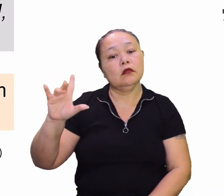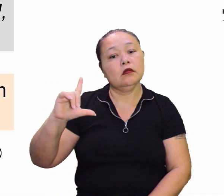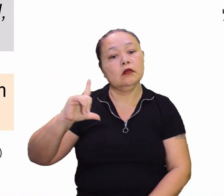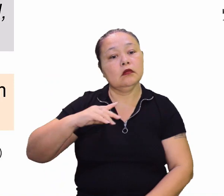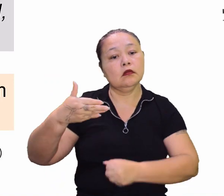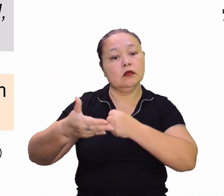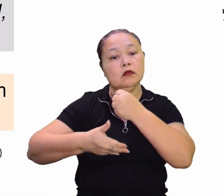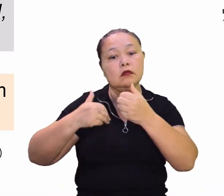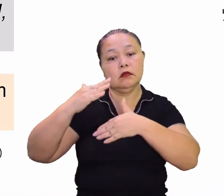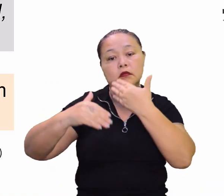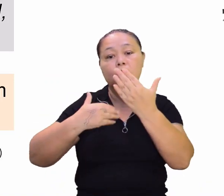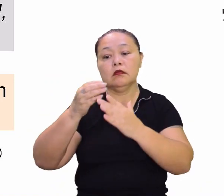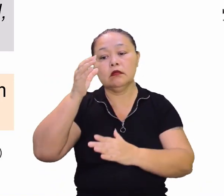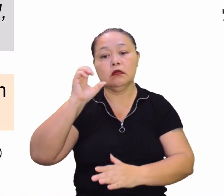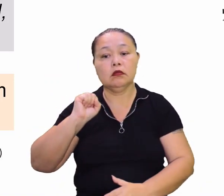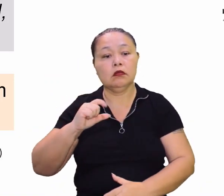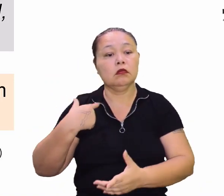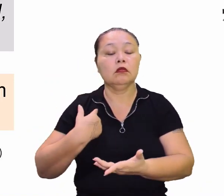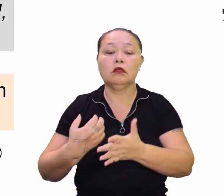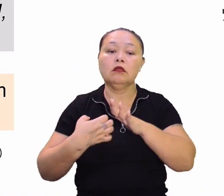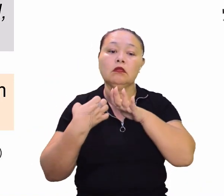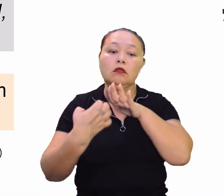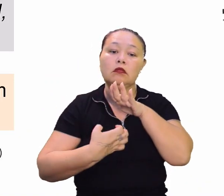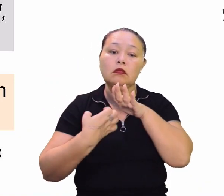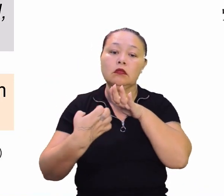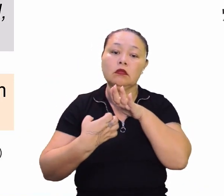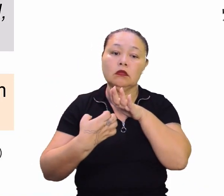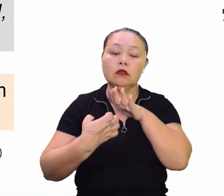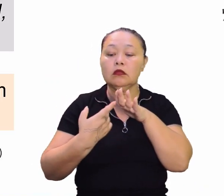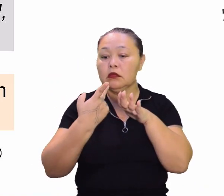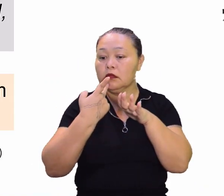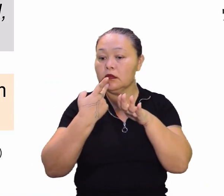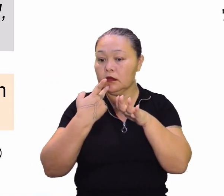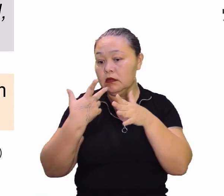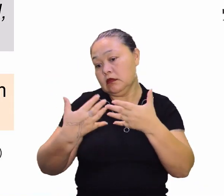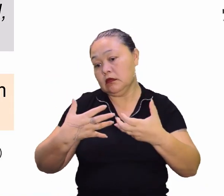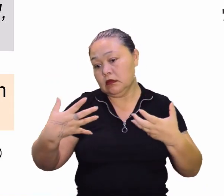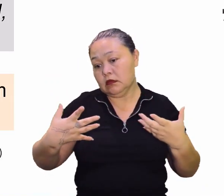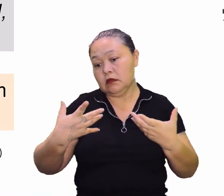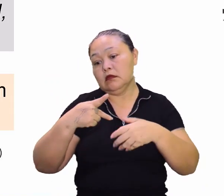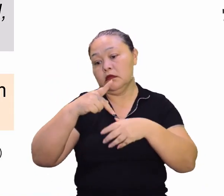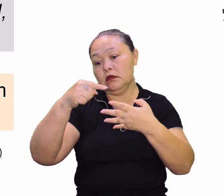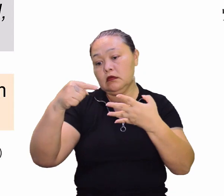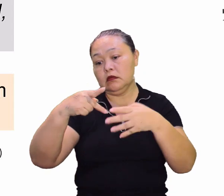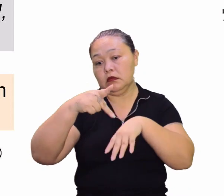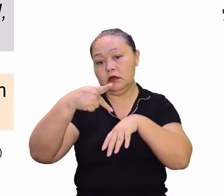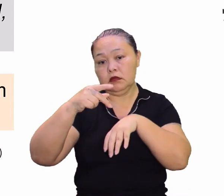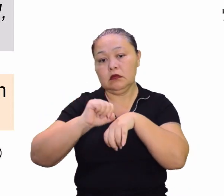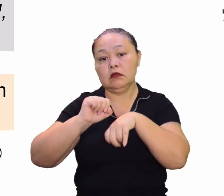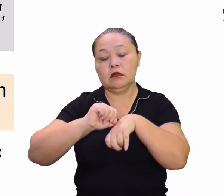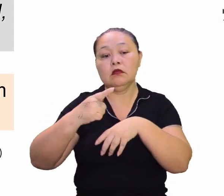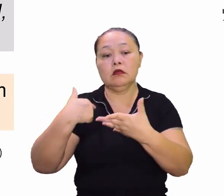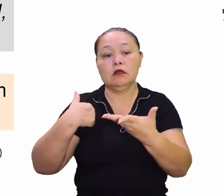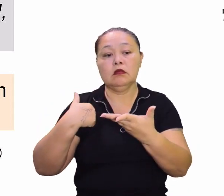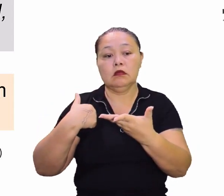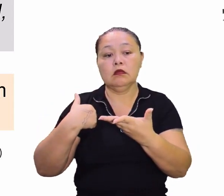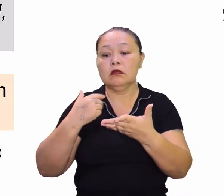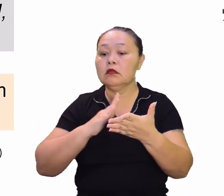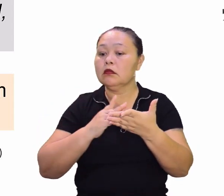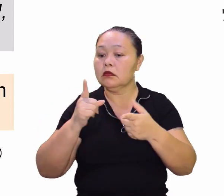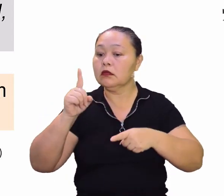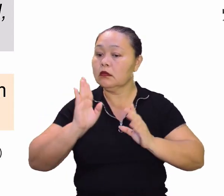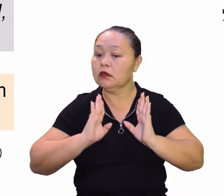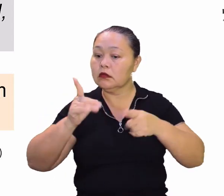A base do crescimento da Coreia do Sul foi a industrialização. A gente está falando de tigres asiáticos, né, professor Jorge? E a industrialização voltada